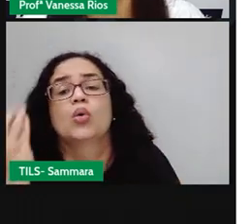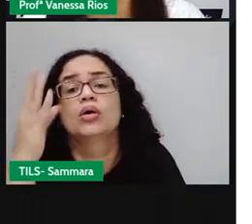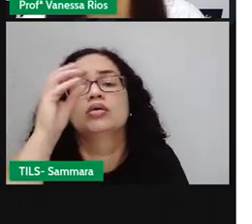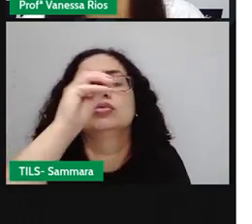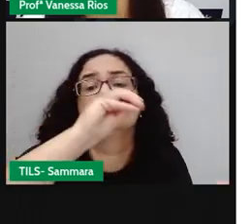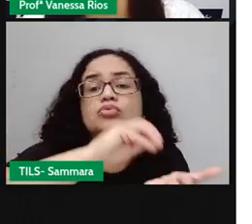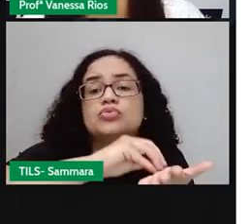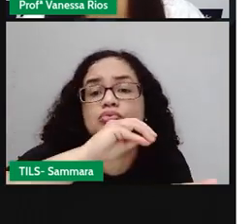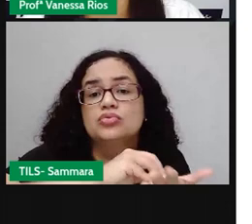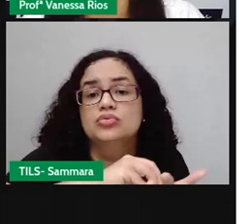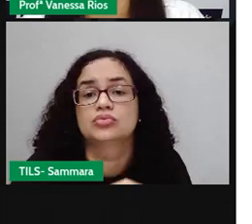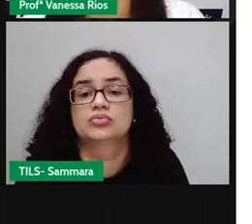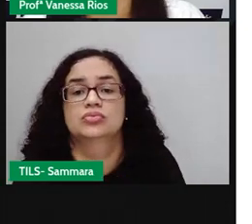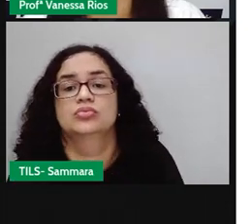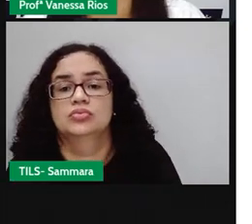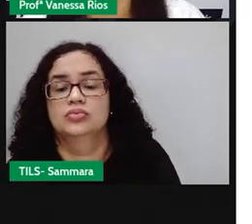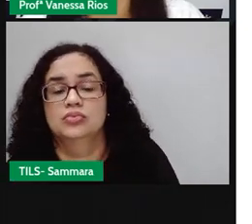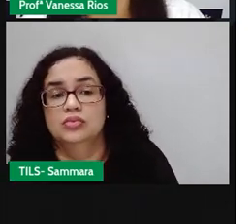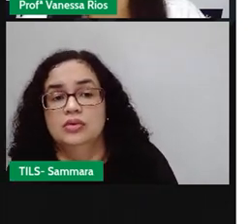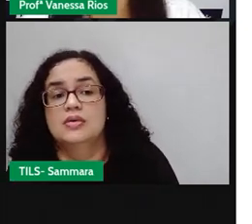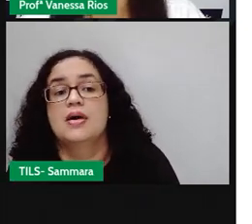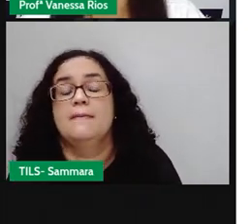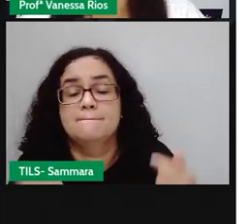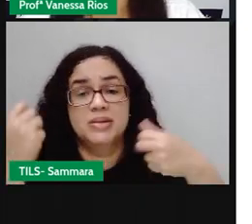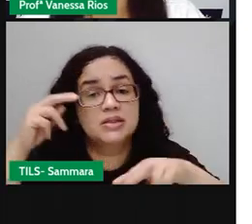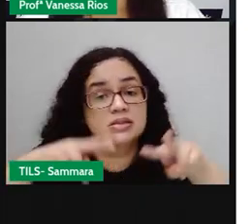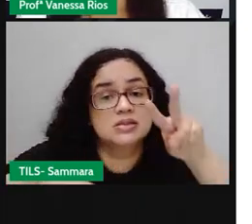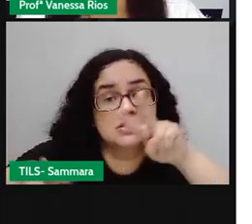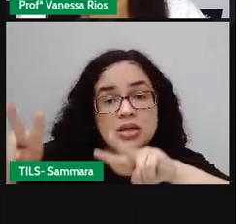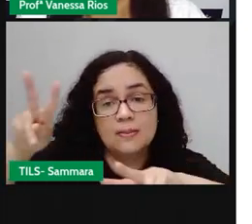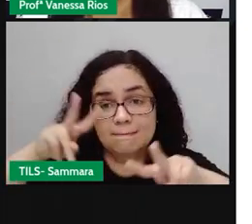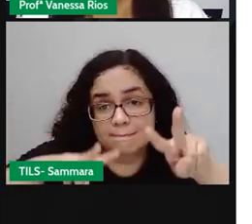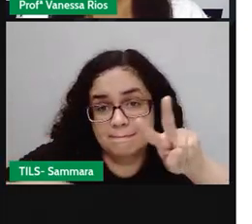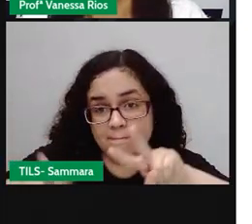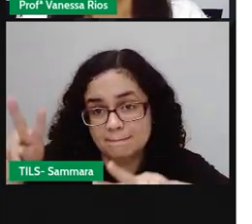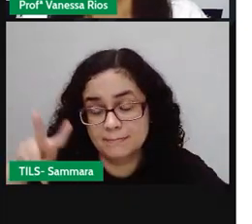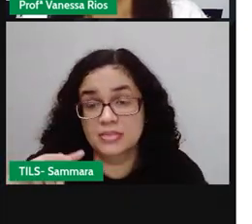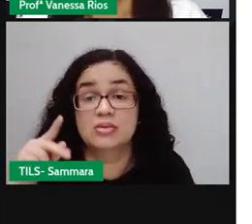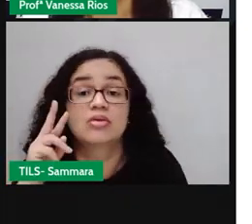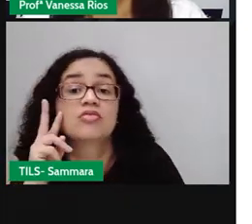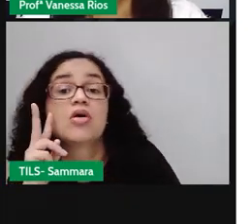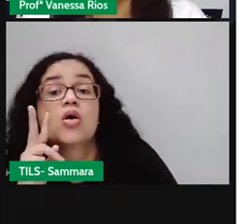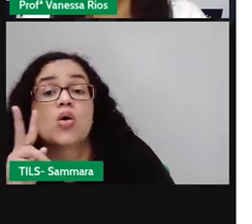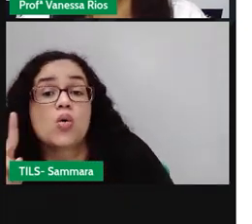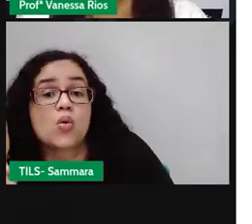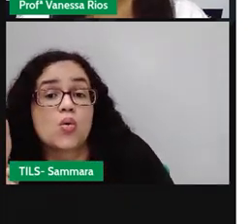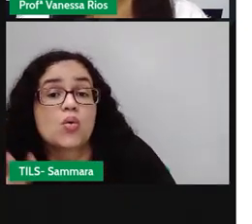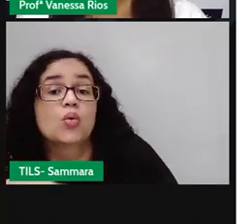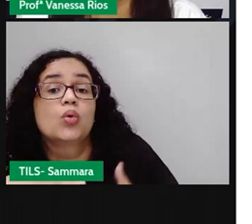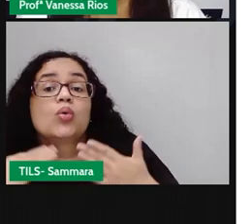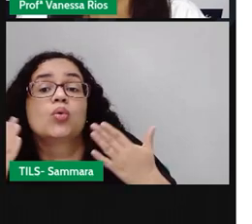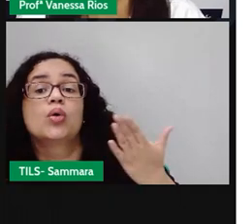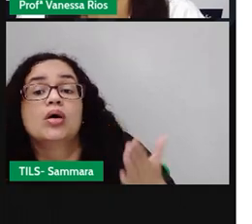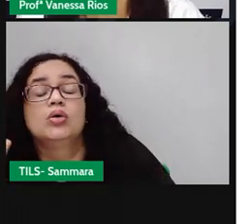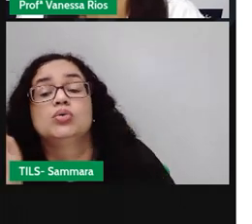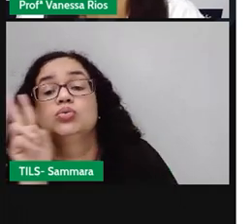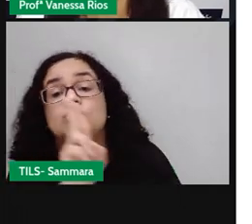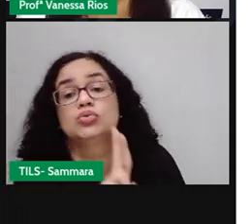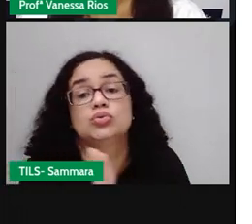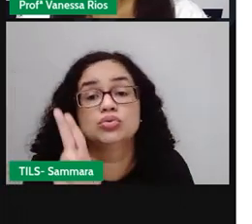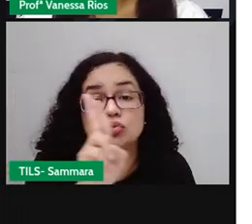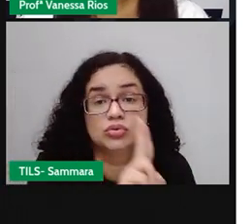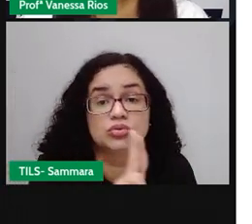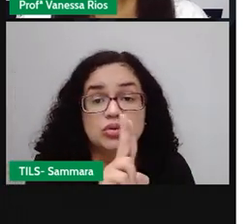complete a peça indicada. Então, a gente precisa observar para descobrir o padrão utilizado